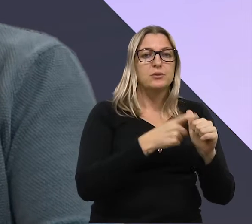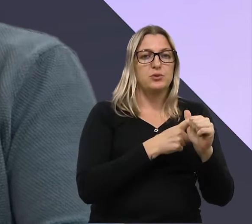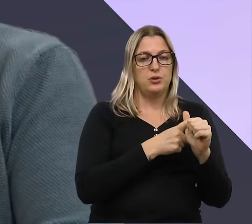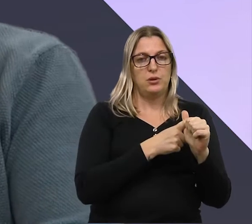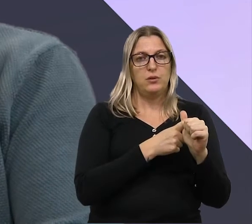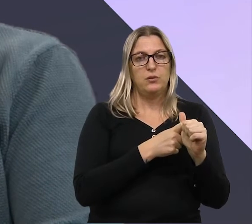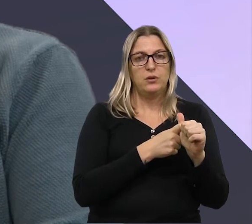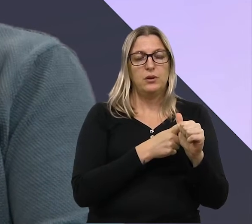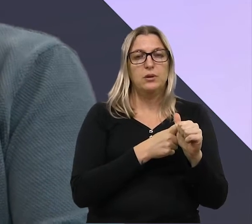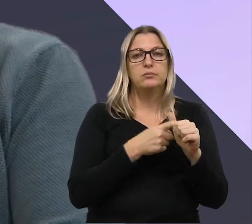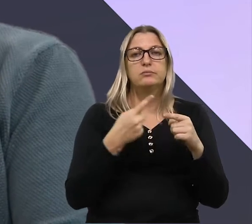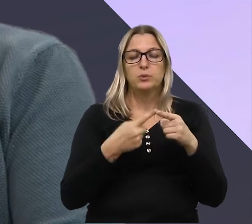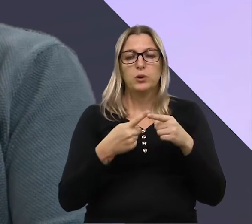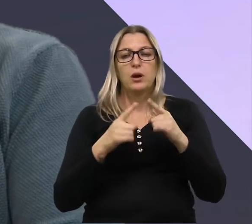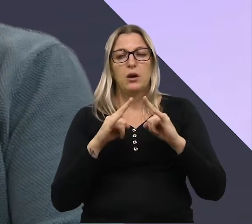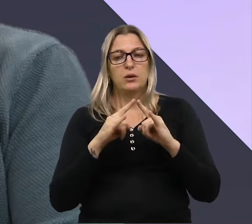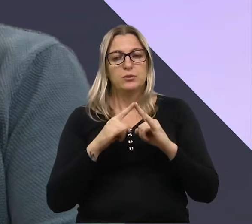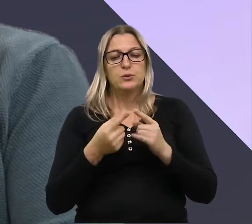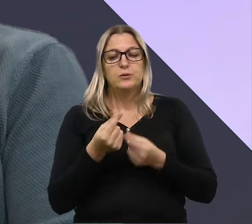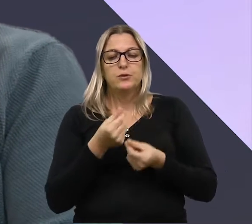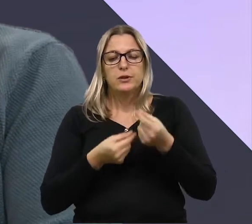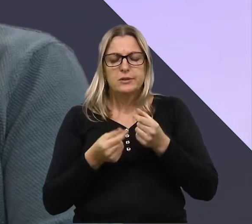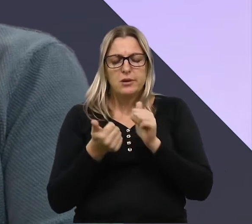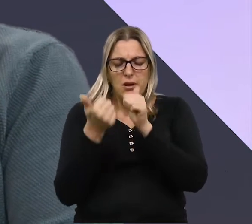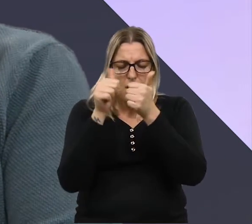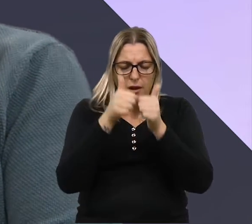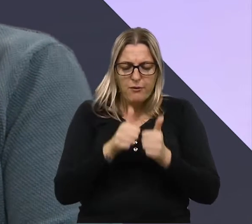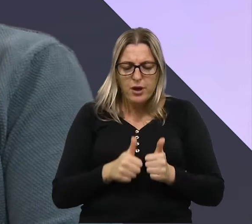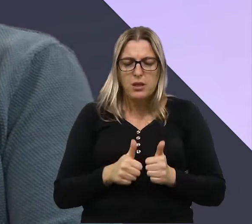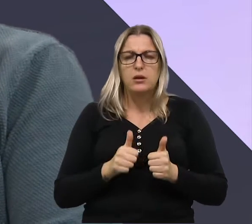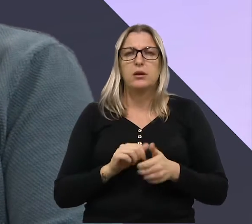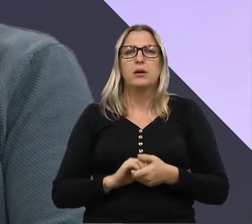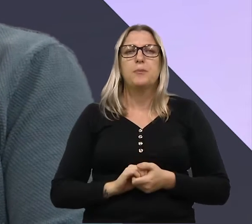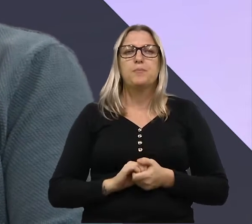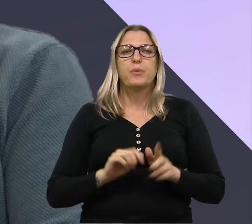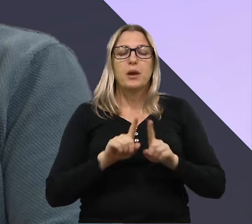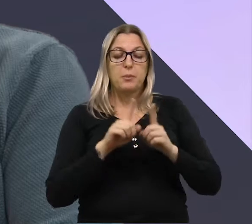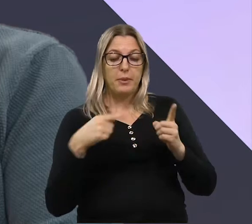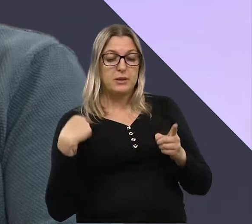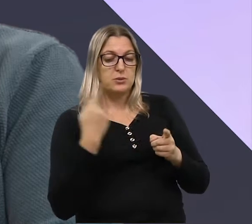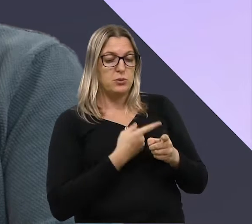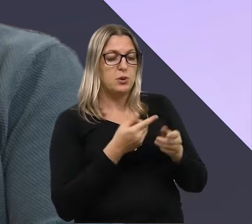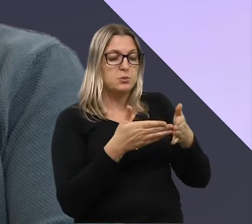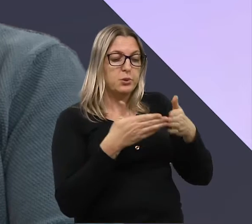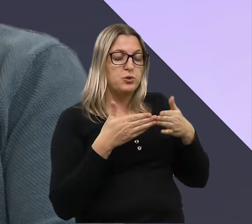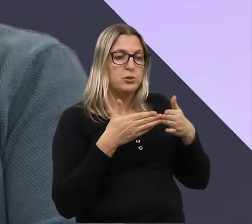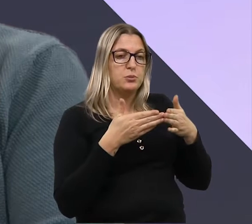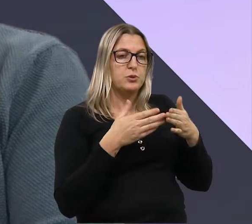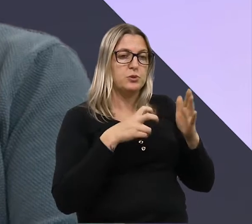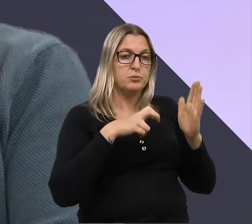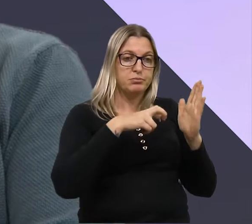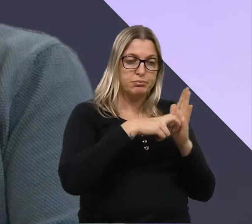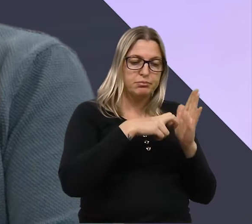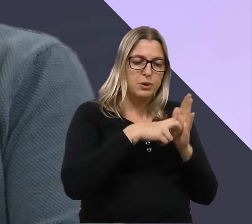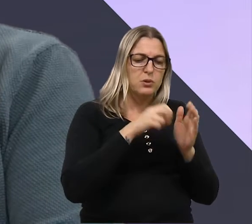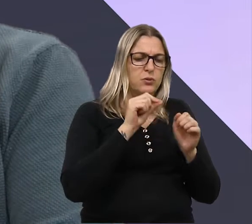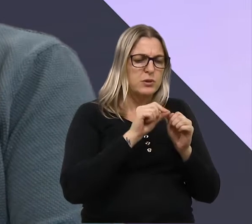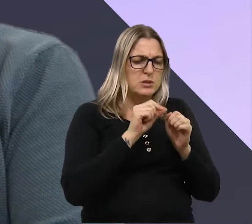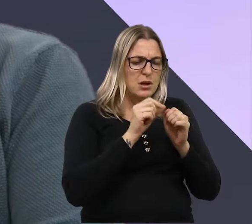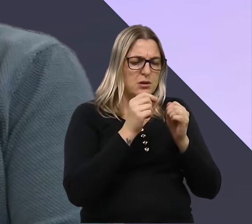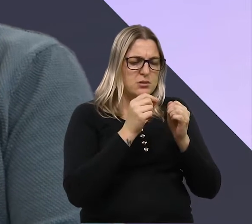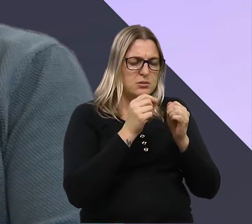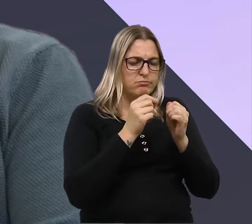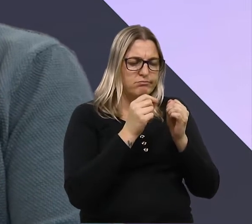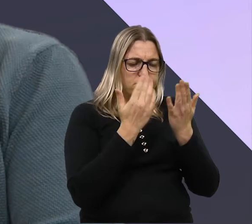crédito mas era um pedido nosso que as pessoas fizessem uma que a instituição financeira fizesse uma avaliação muito